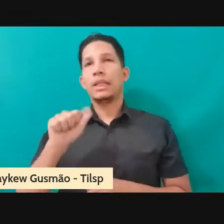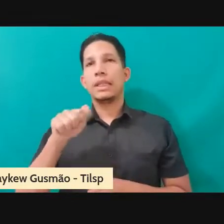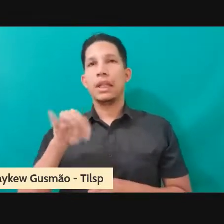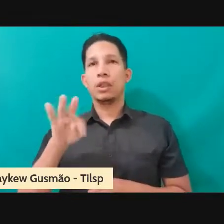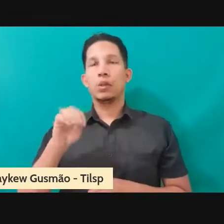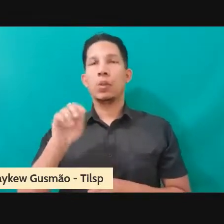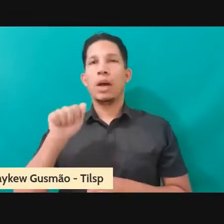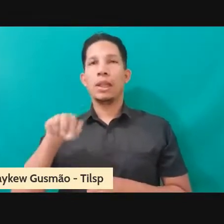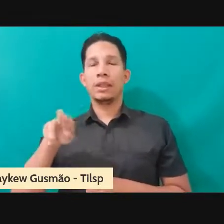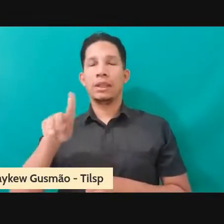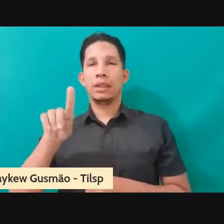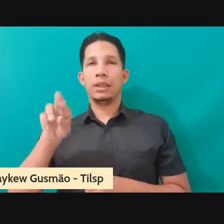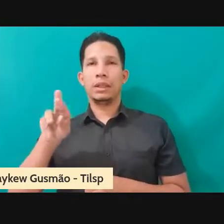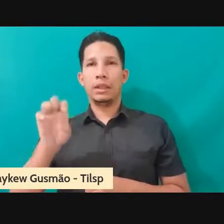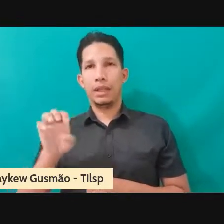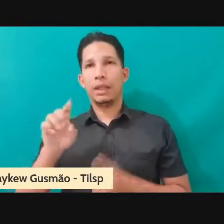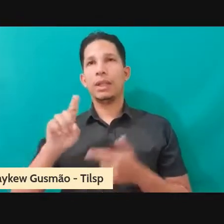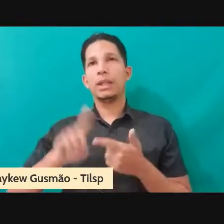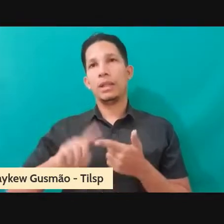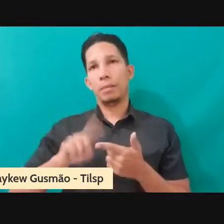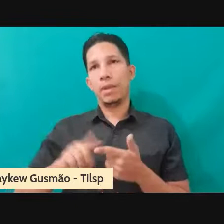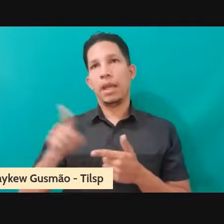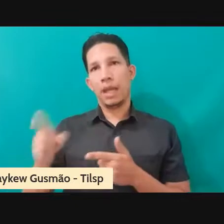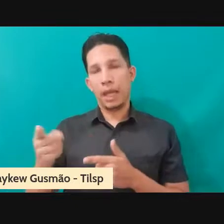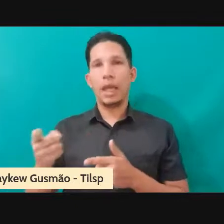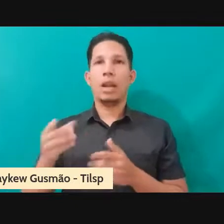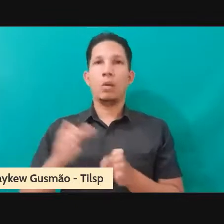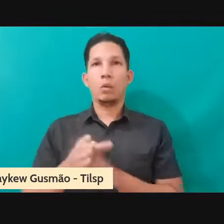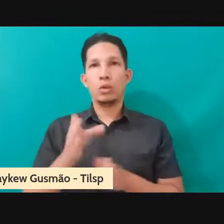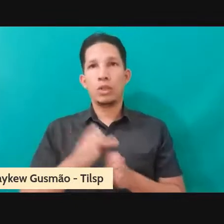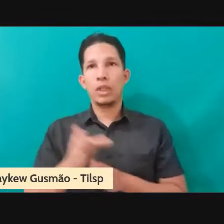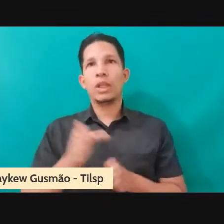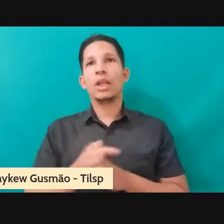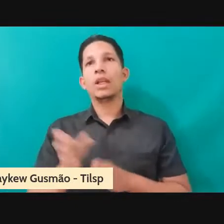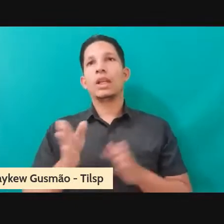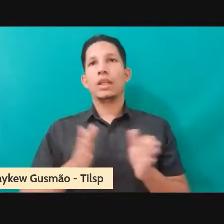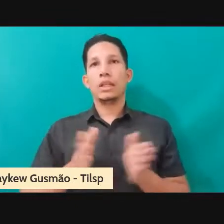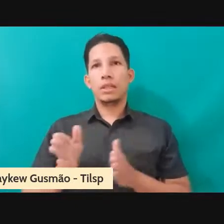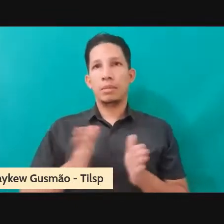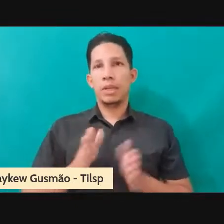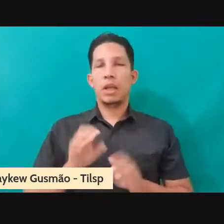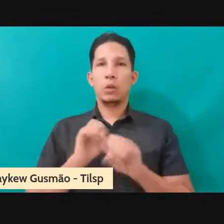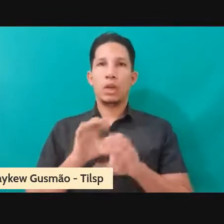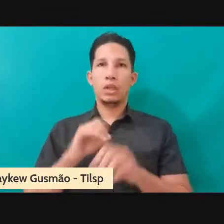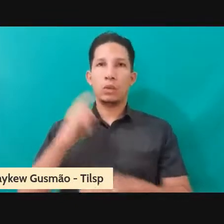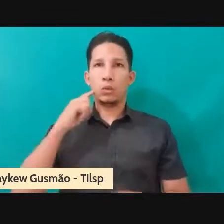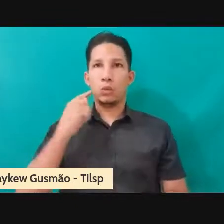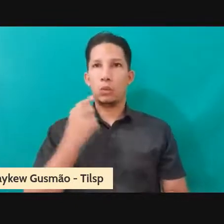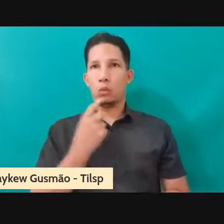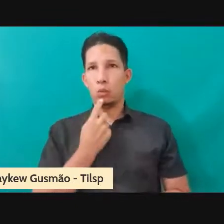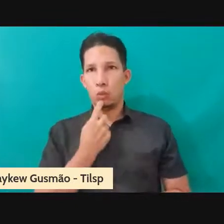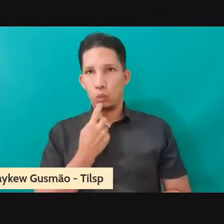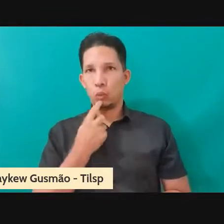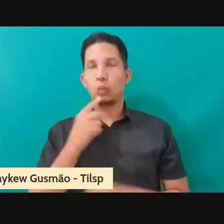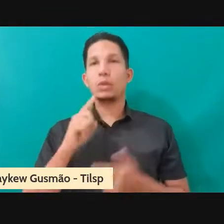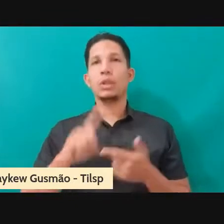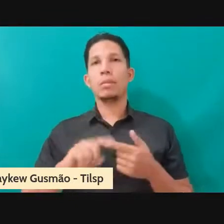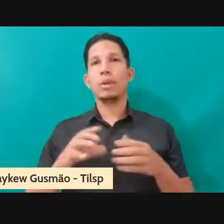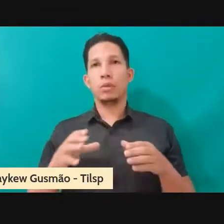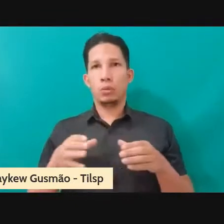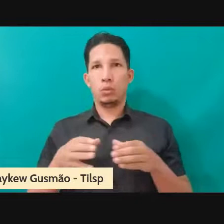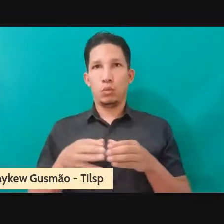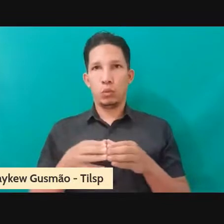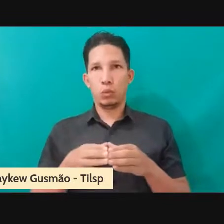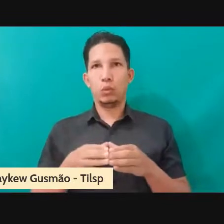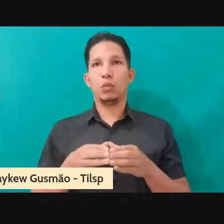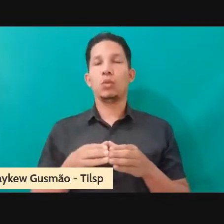consultora para acessibilidade e educação bilíngue para surdos, é membro também do Grupo de Assessoria para a Implementação da